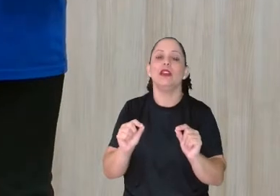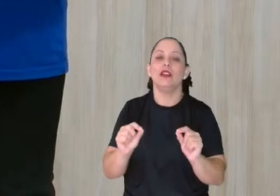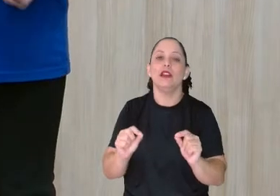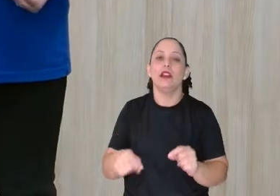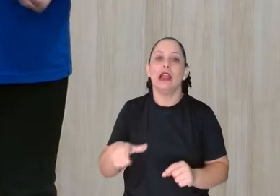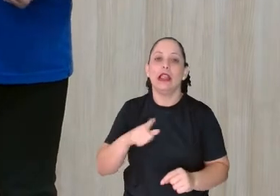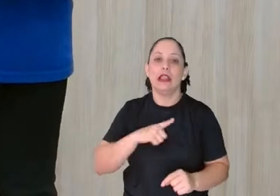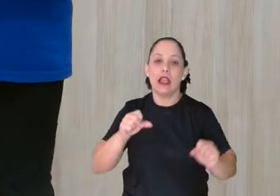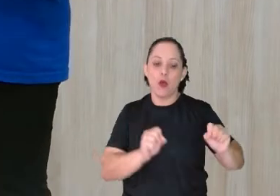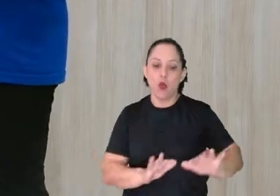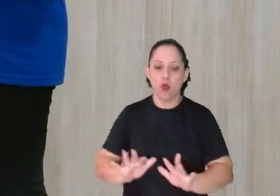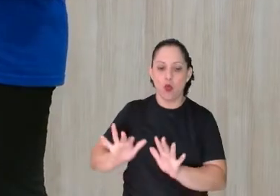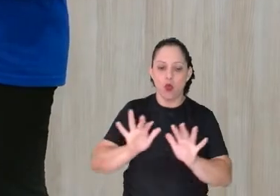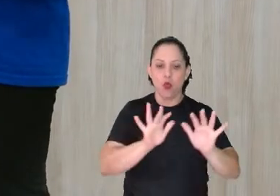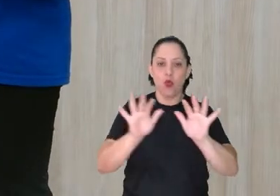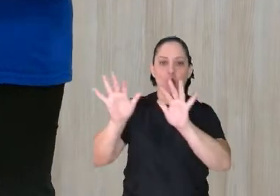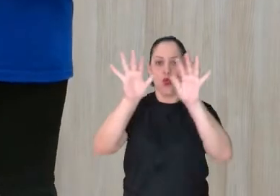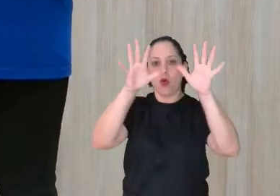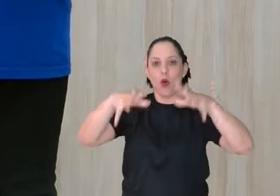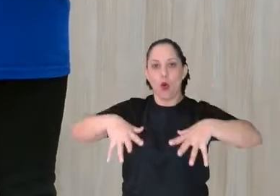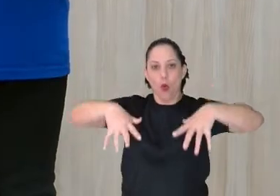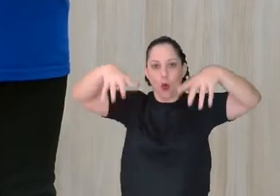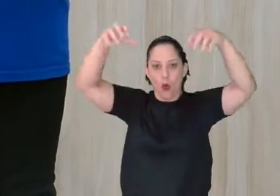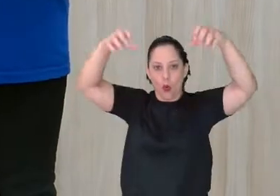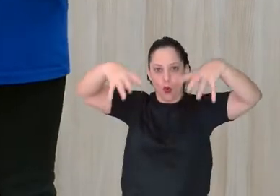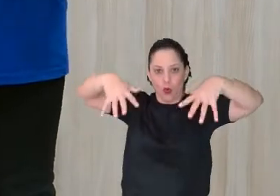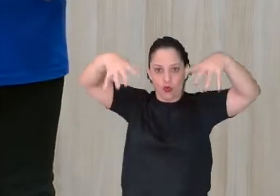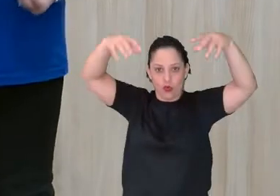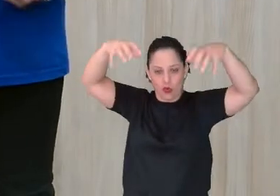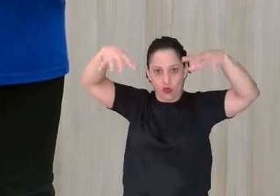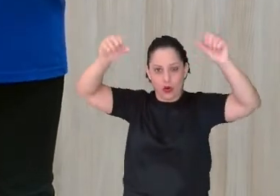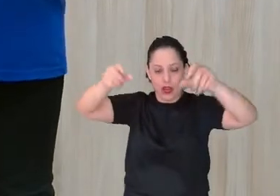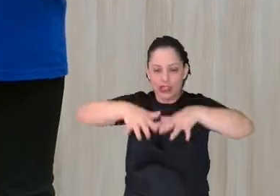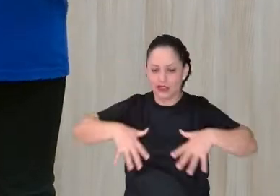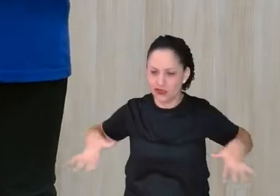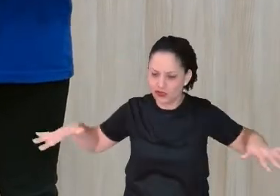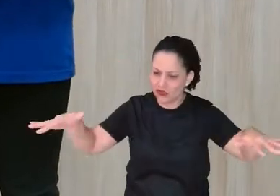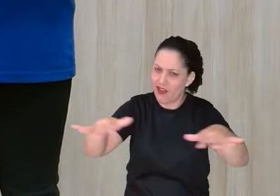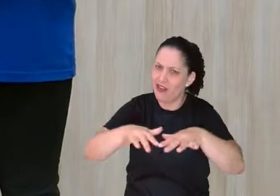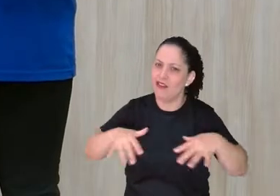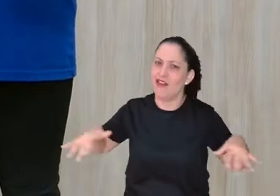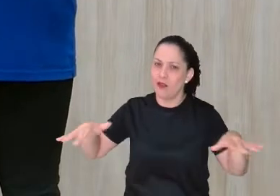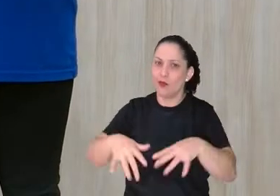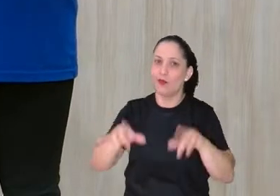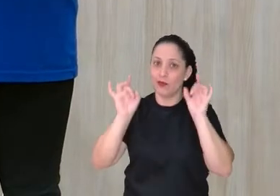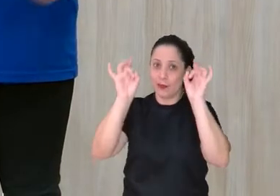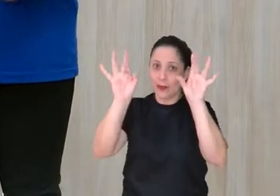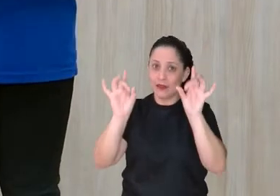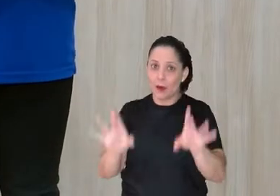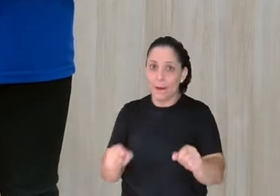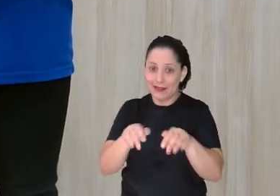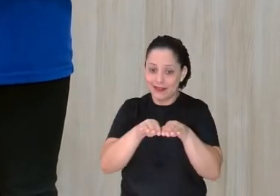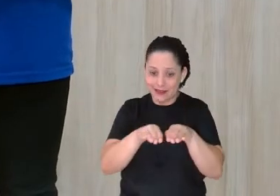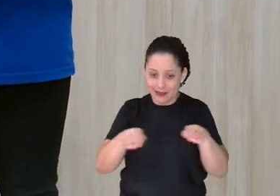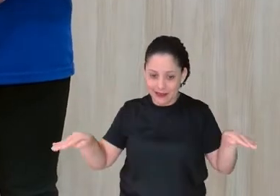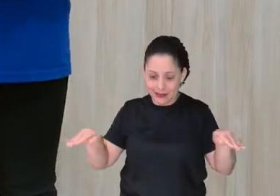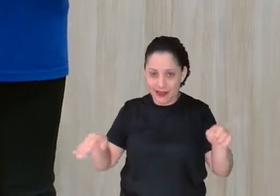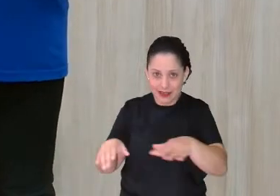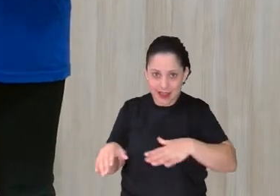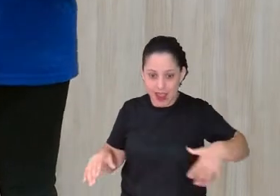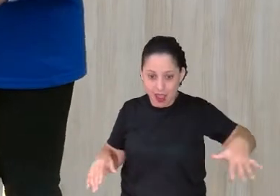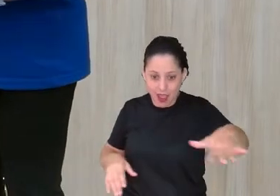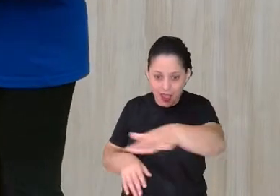da evaporação que está acontecendo em todos os seres vivos e principalmente nessa extensão, né, de árvores,